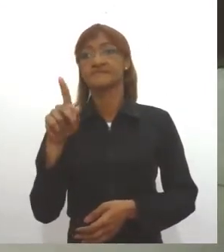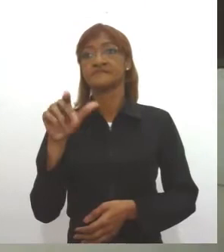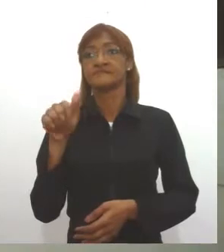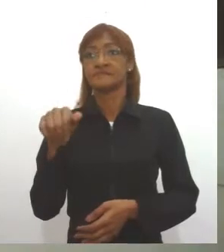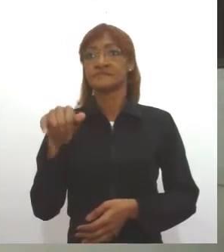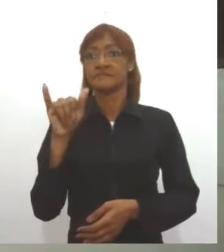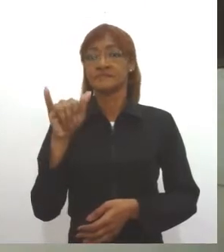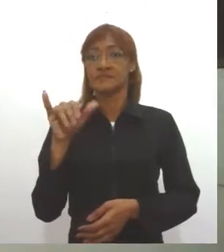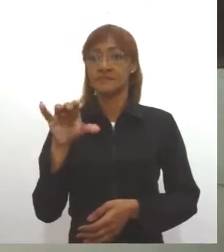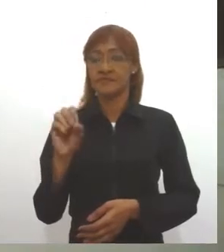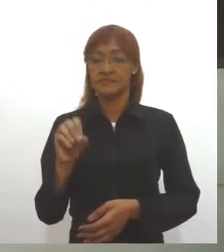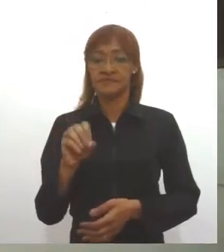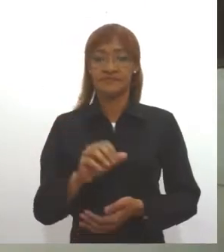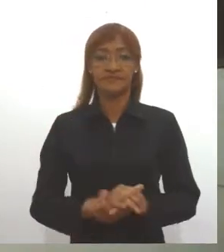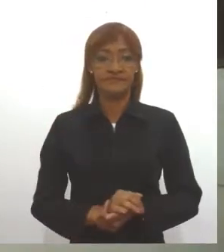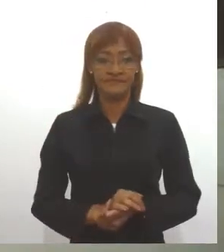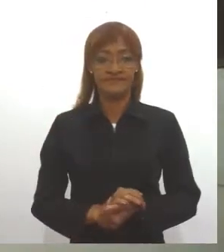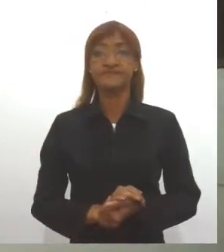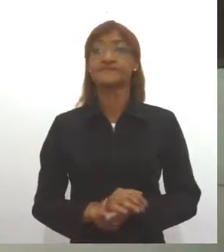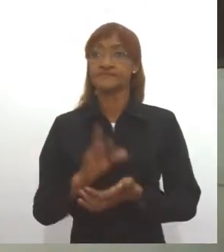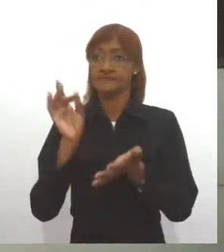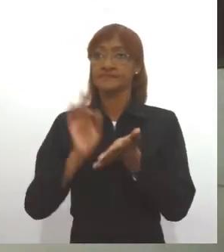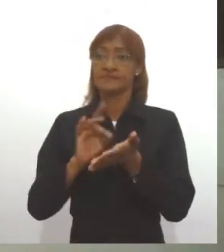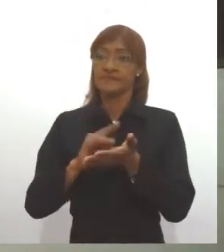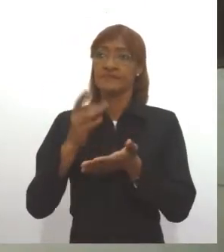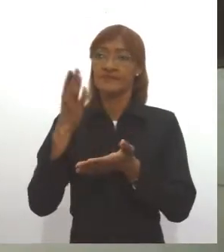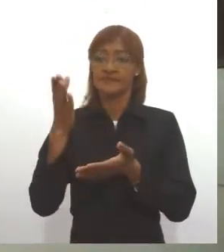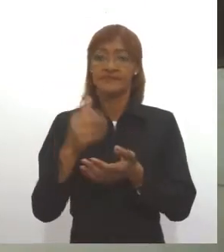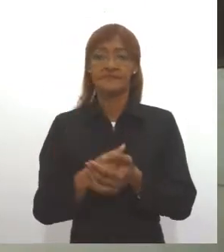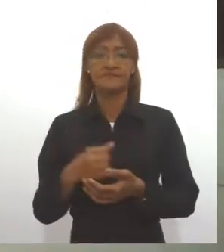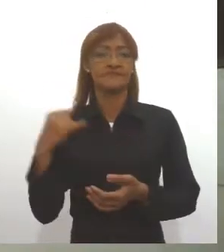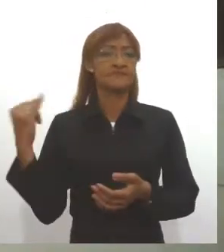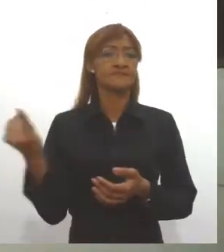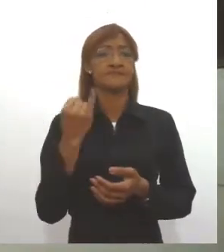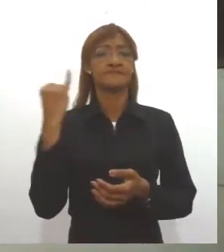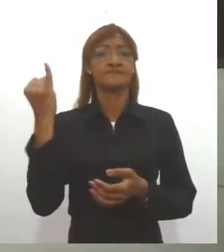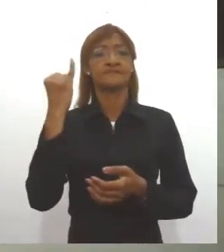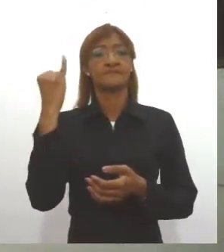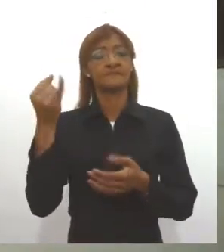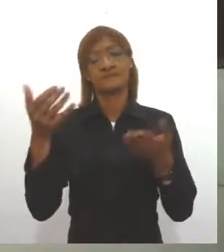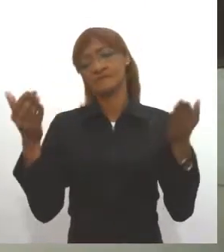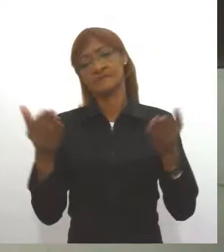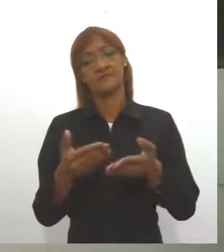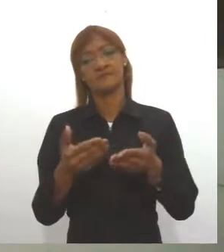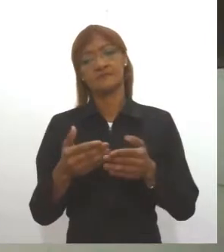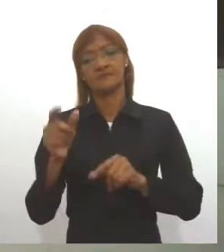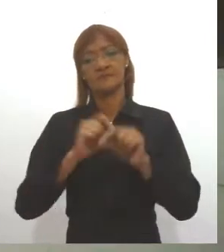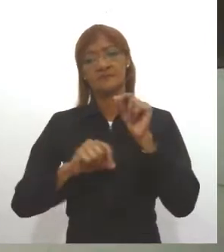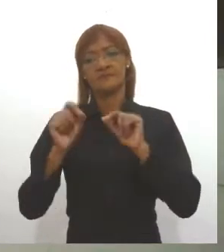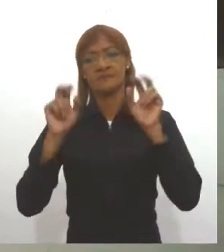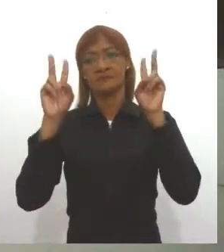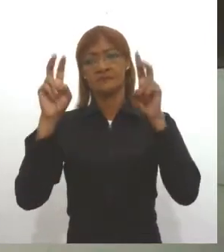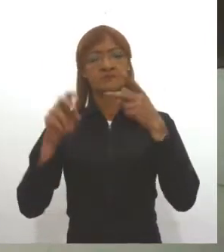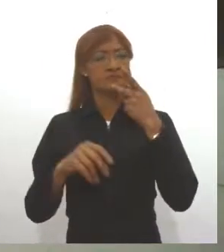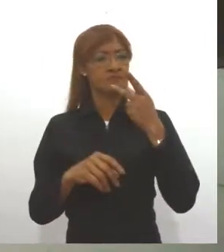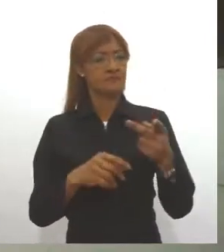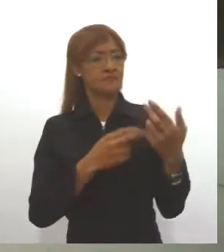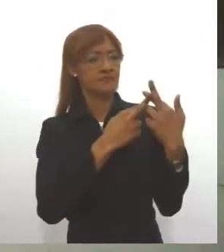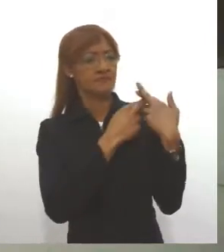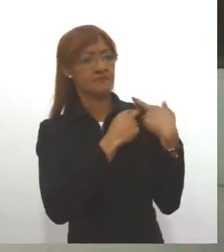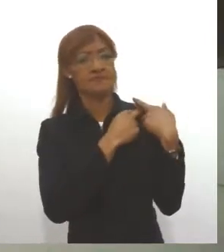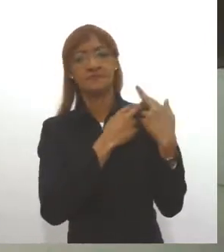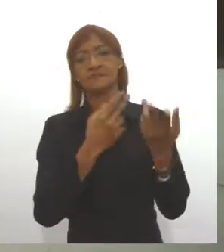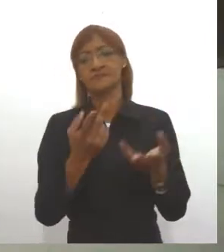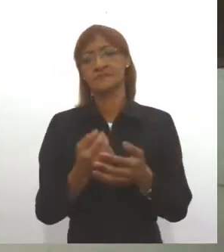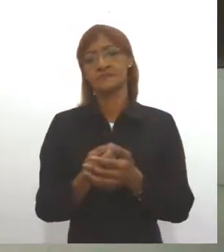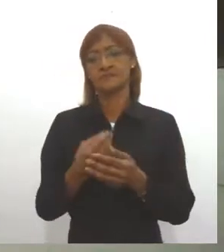primeira edição. Realmente, campanhas como essa são muito importantes porque é preciso tratar do assunto de uma forma responsável, até como forma